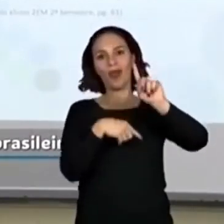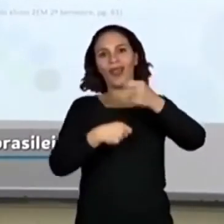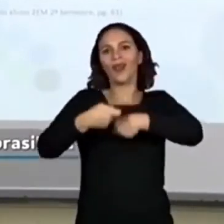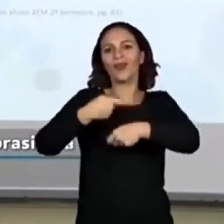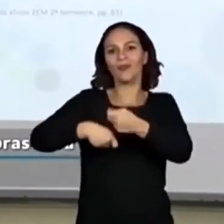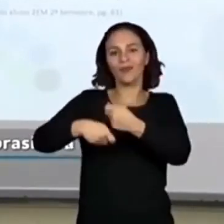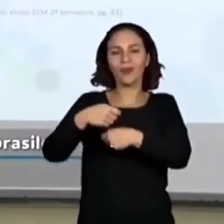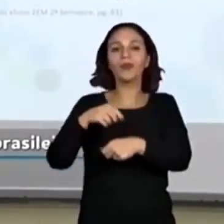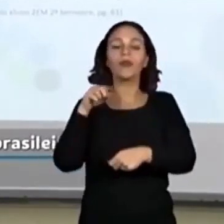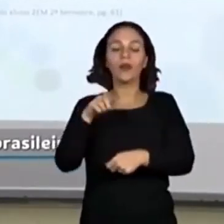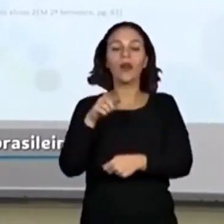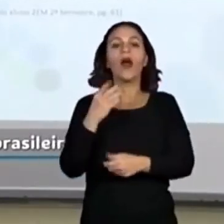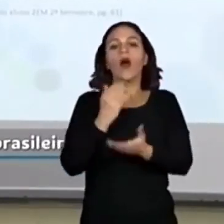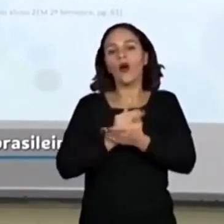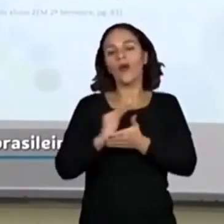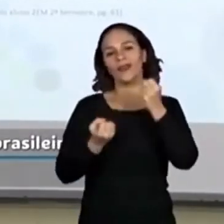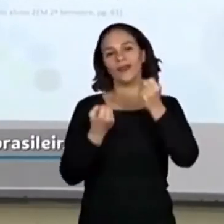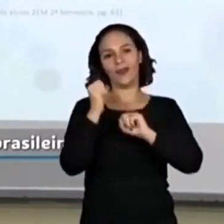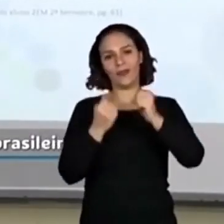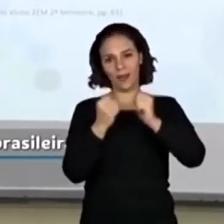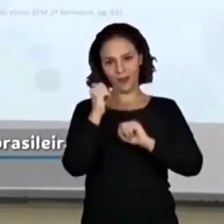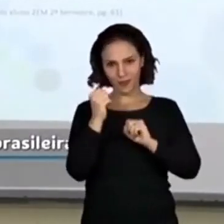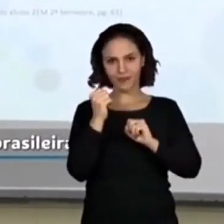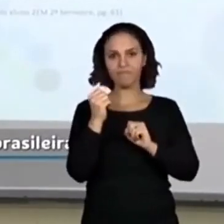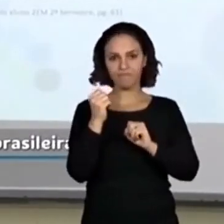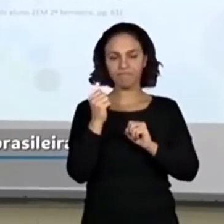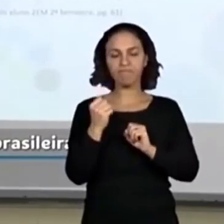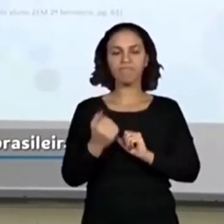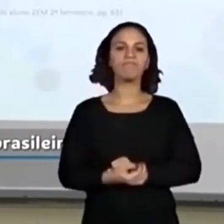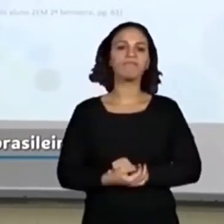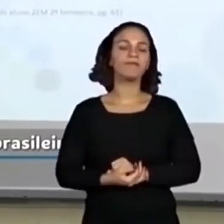com o processo de industrialização, ok?